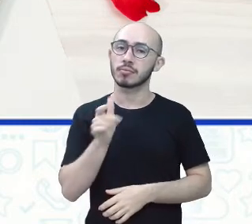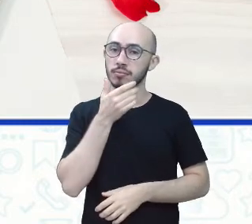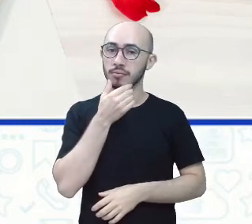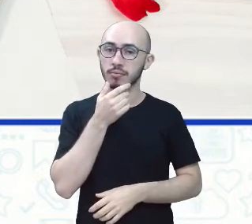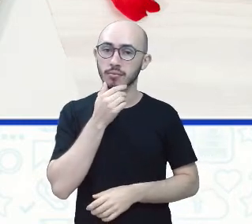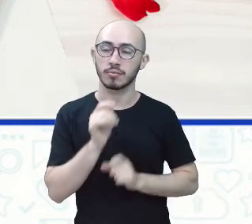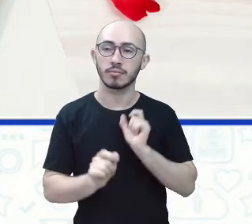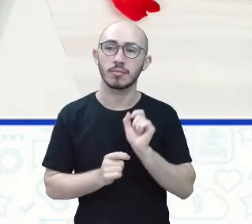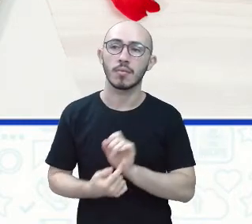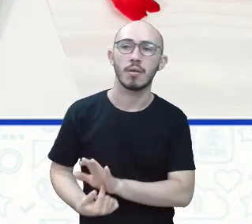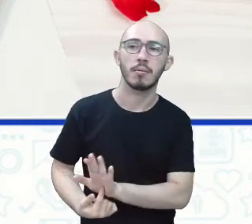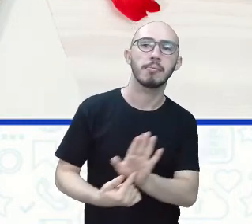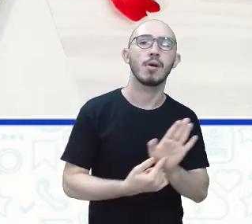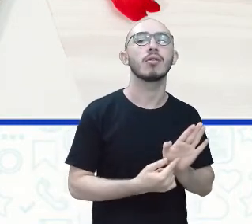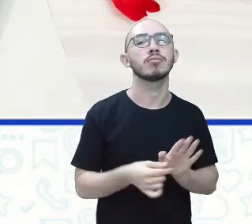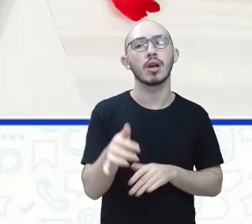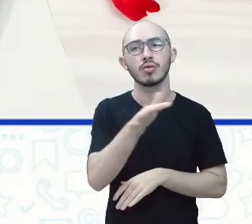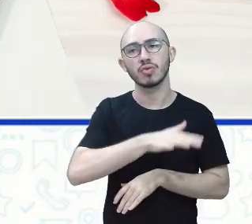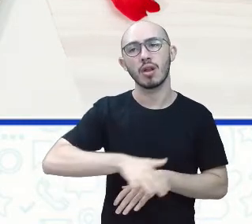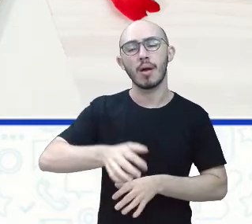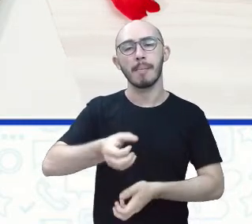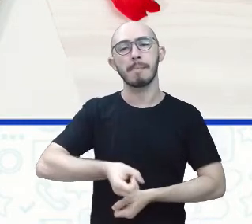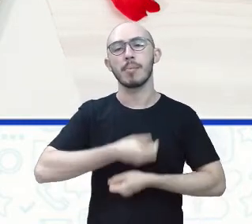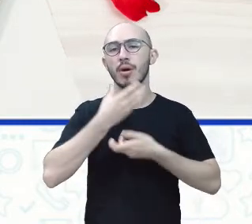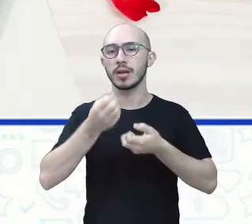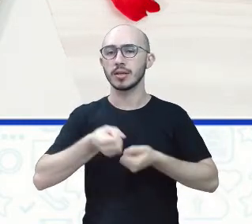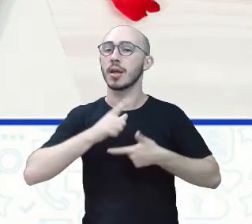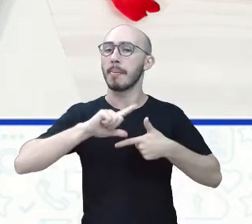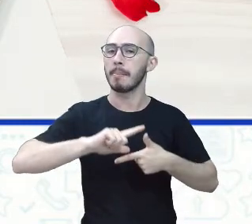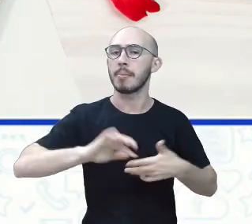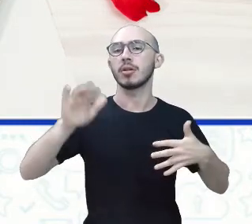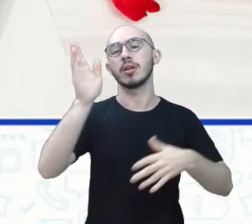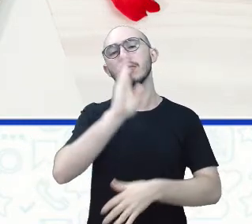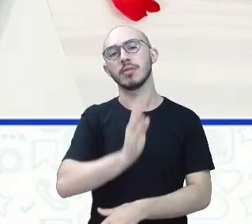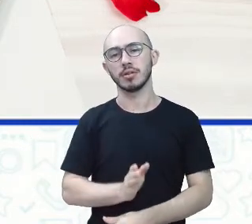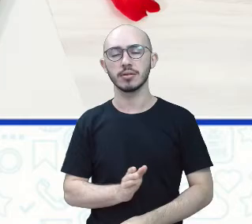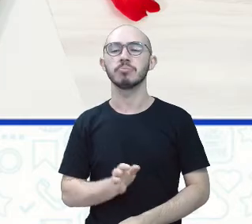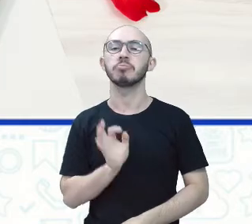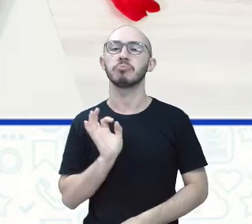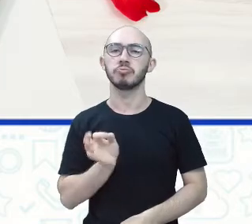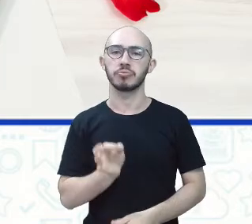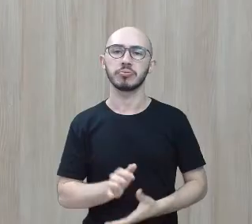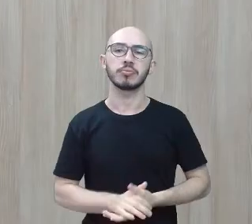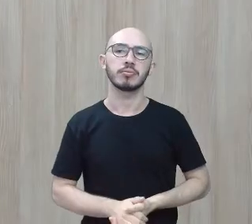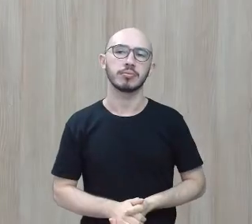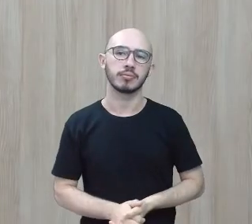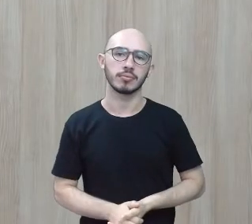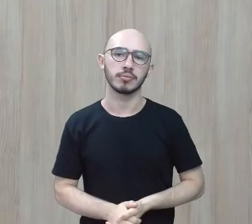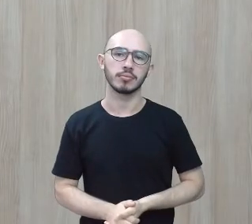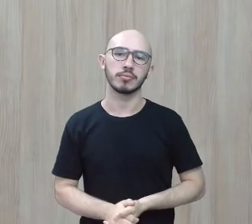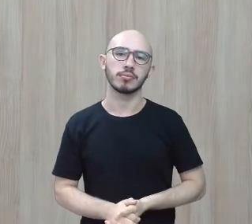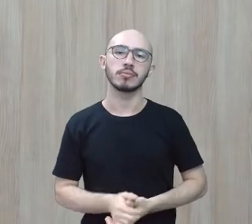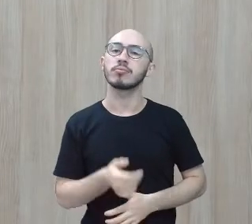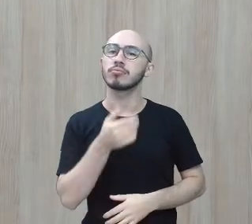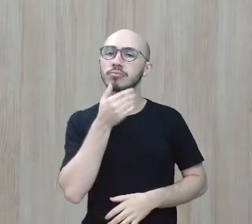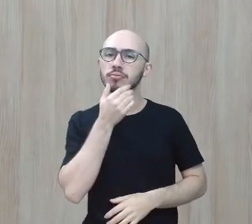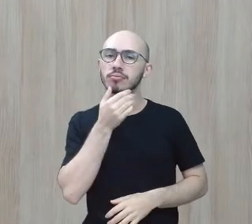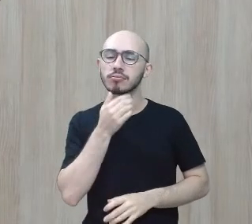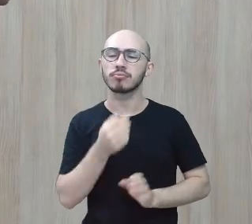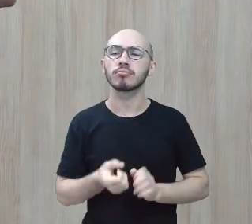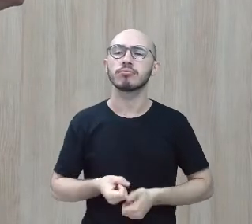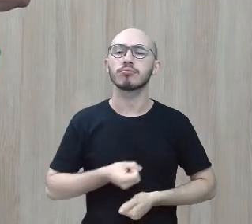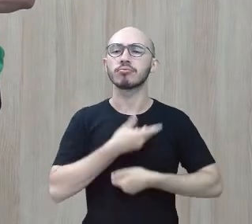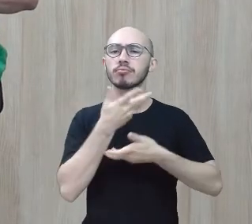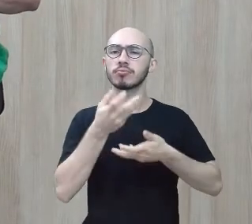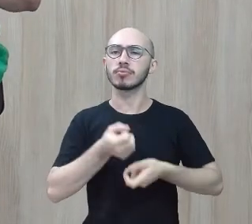à universalidade à poesia moderna brasileira. Então, ele trata de temas